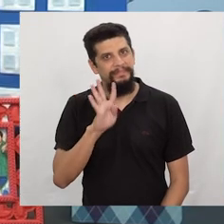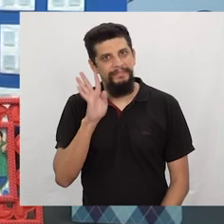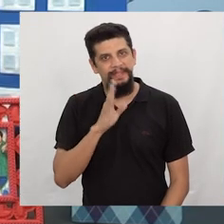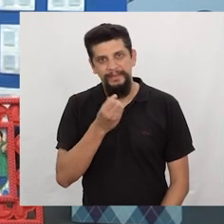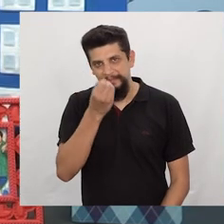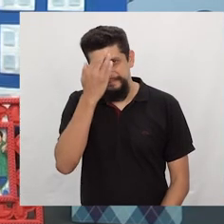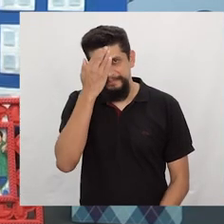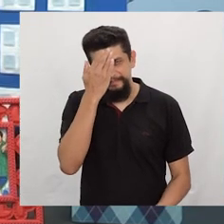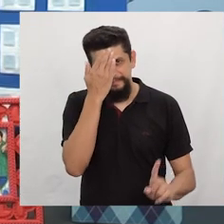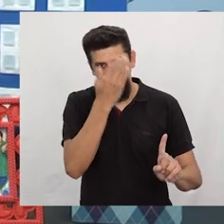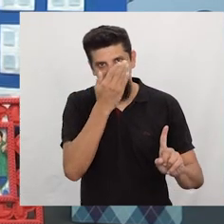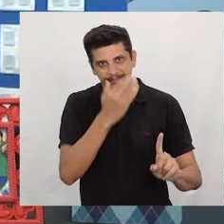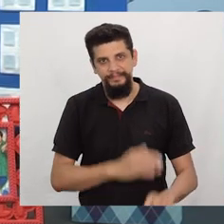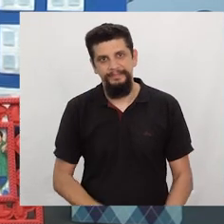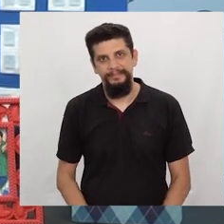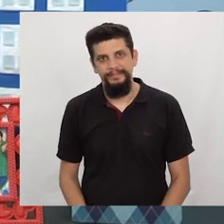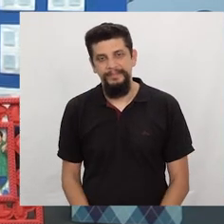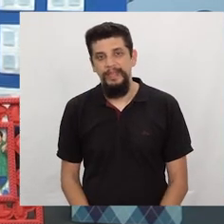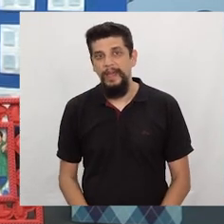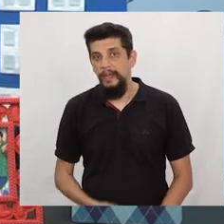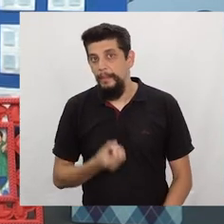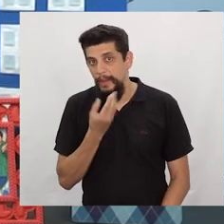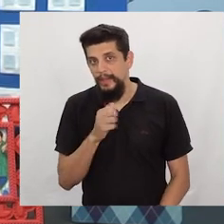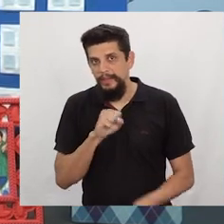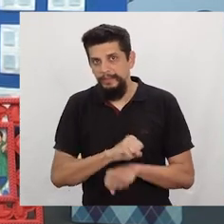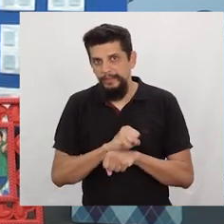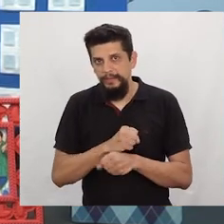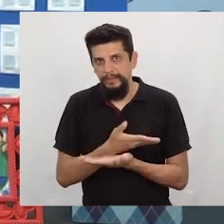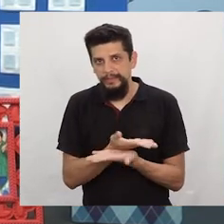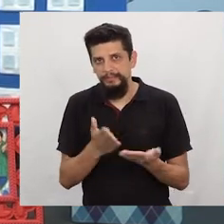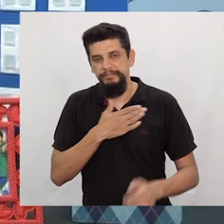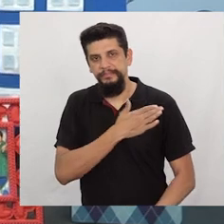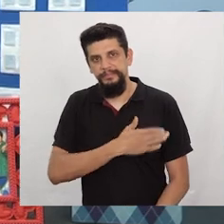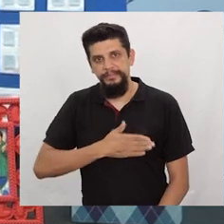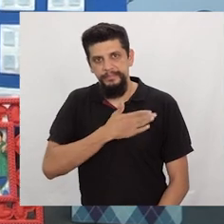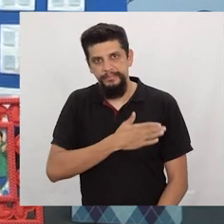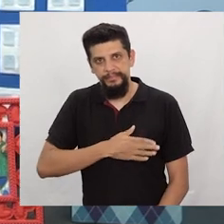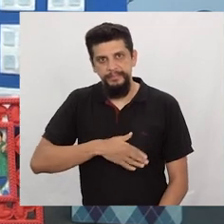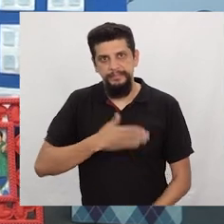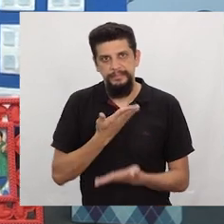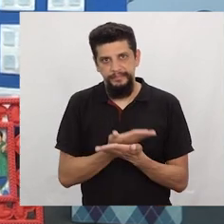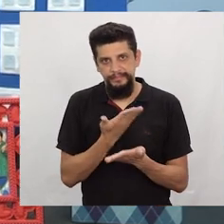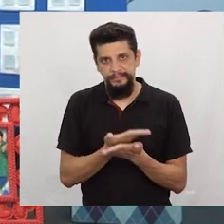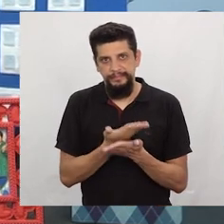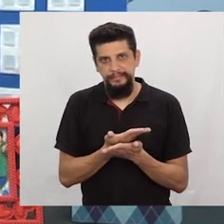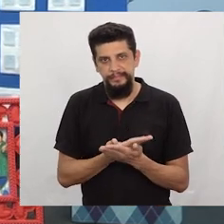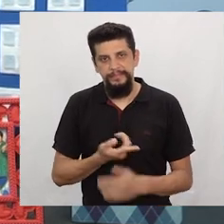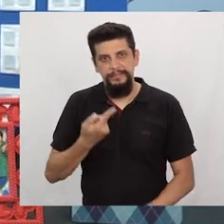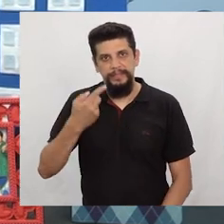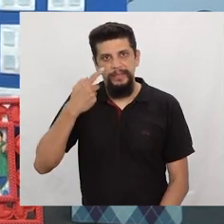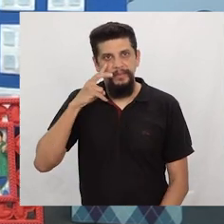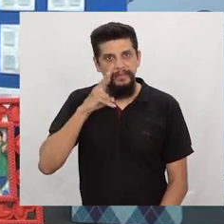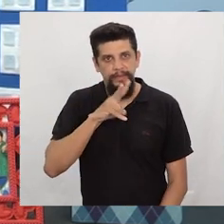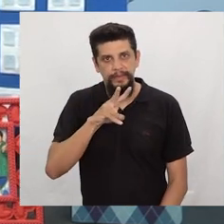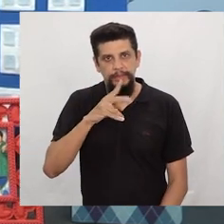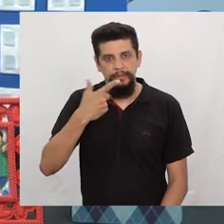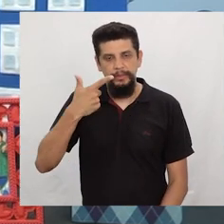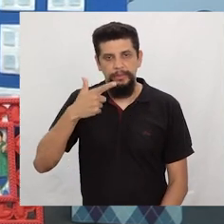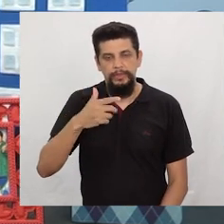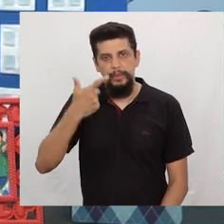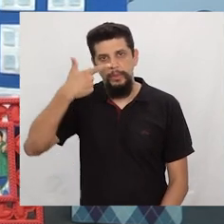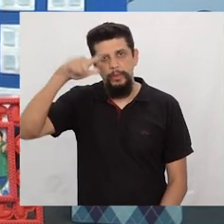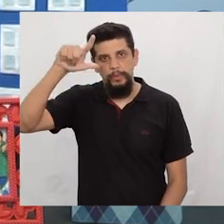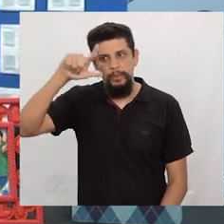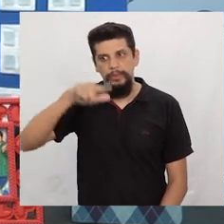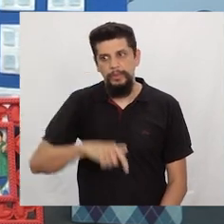Ah, que graça! Muito obrigada, Rafael! Bom, eu espero que vocês tenham gostado da nossa aula e nos vemos,